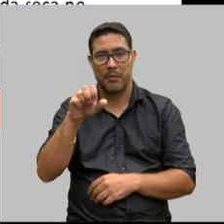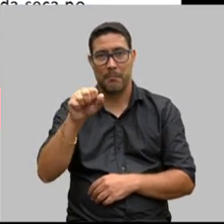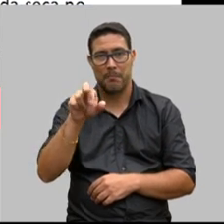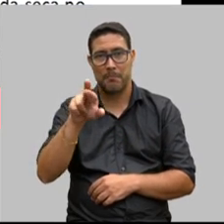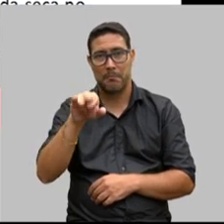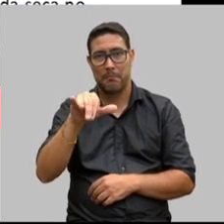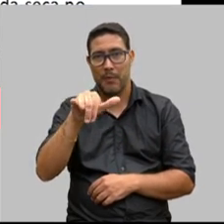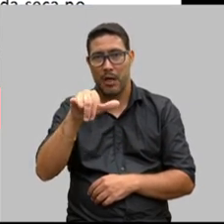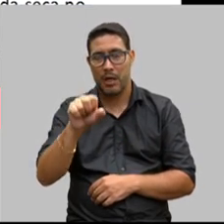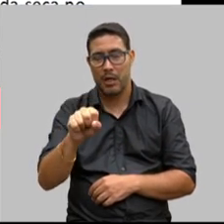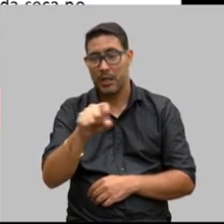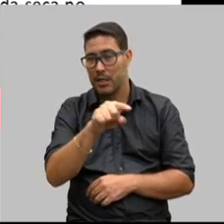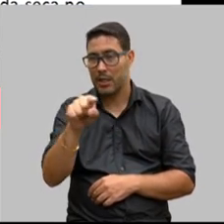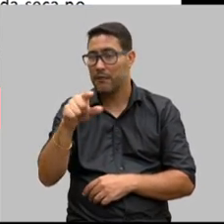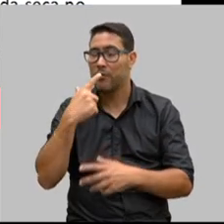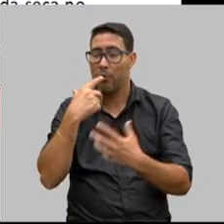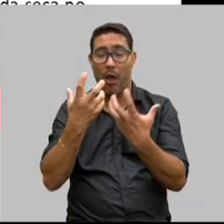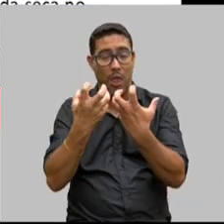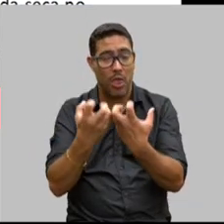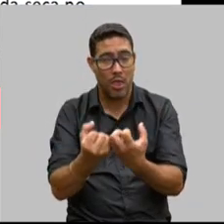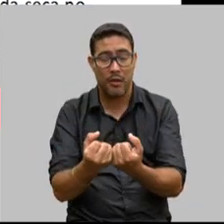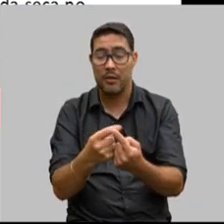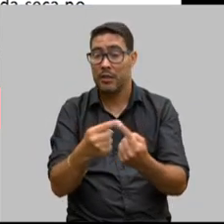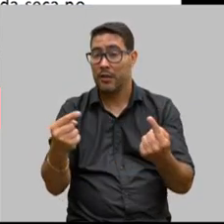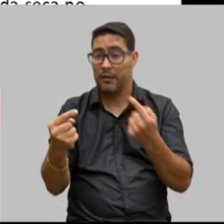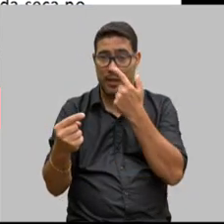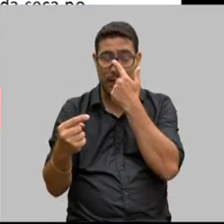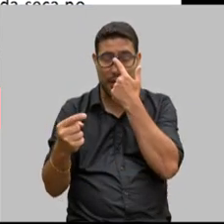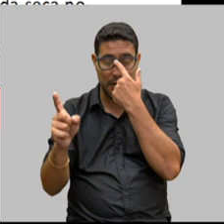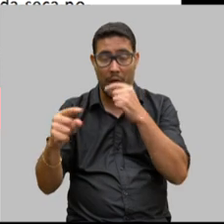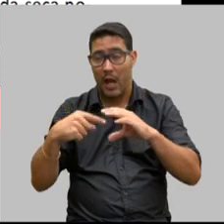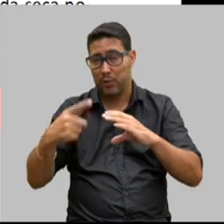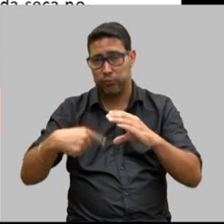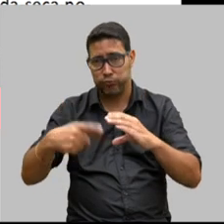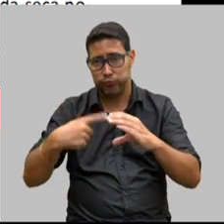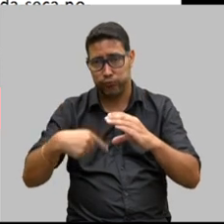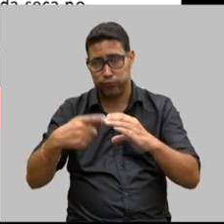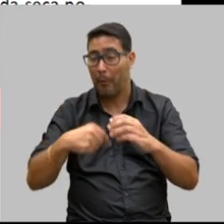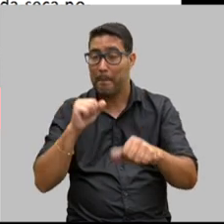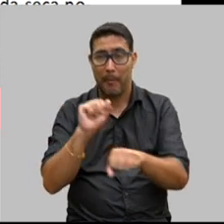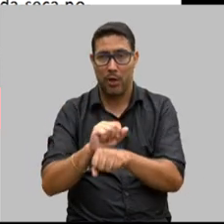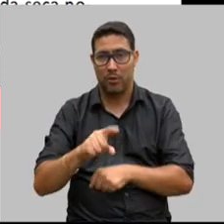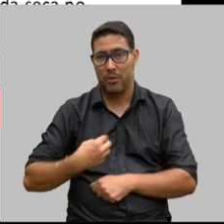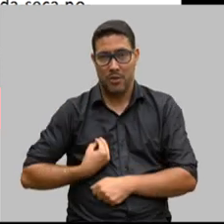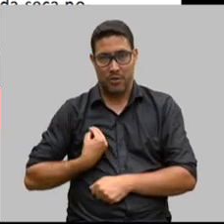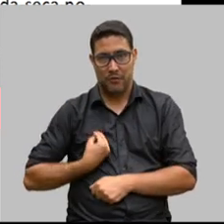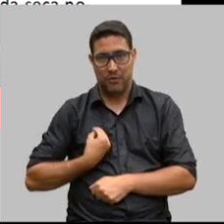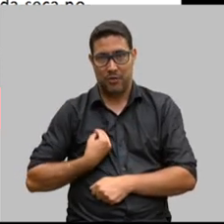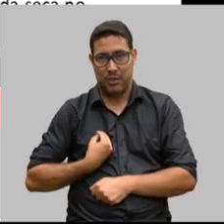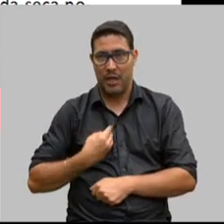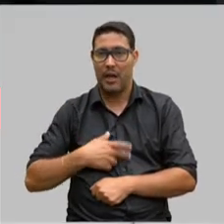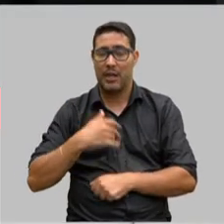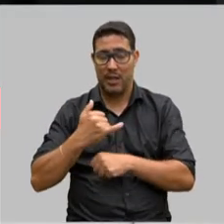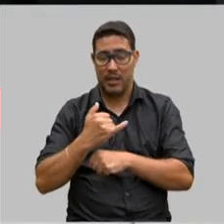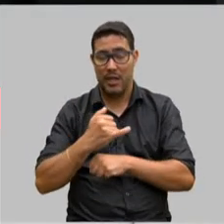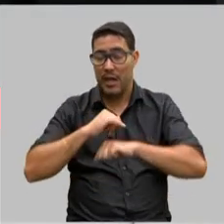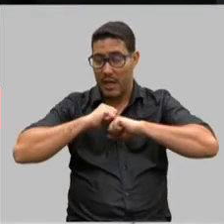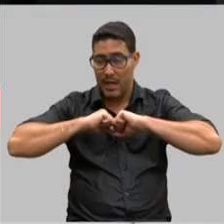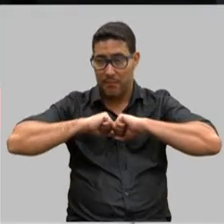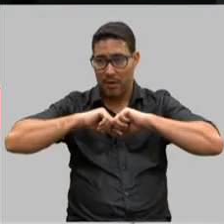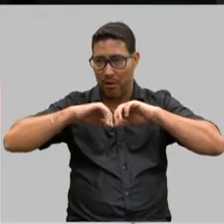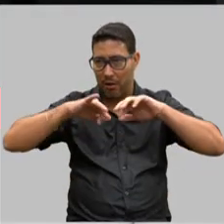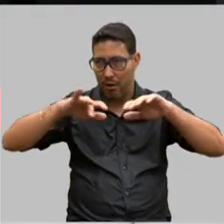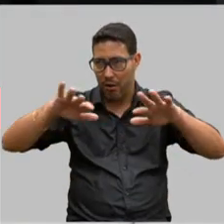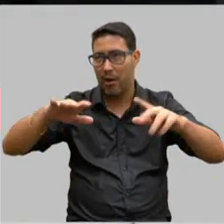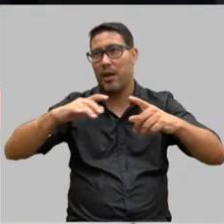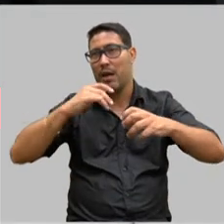tiveram que ser desligadas, então, secas e problemas na geração de energia. E aí é um caos, né? Porque período seco, em geral, é quente ao